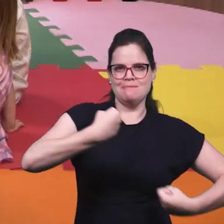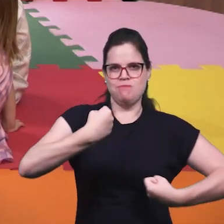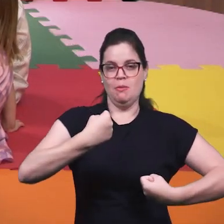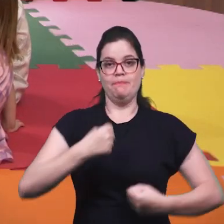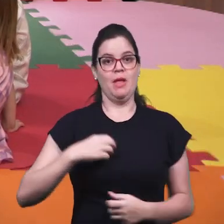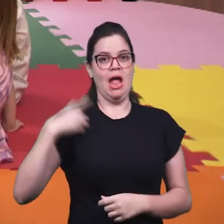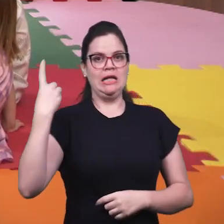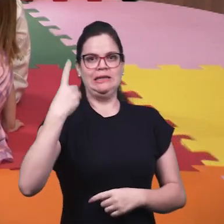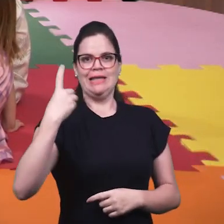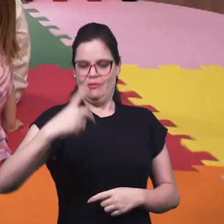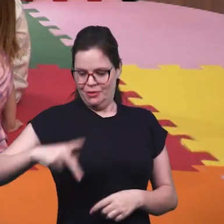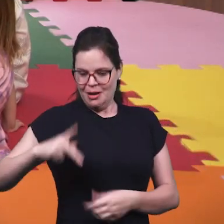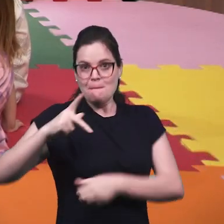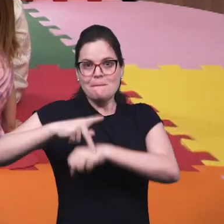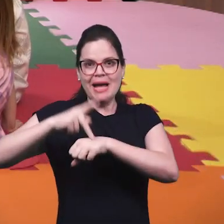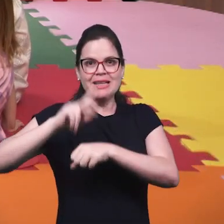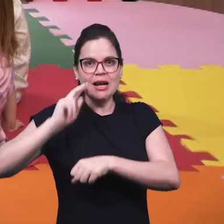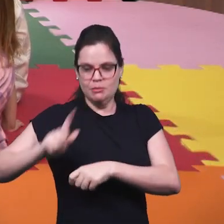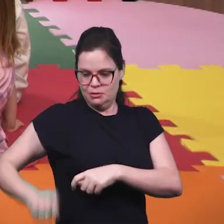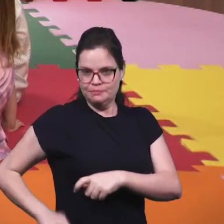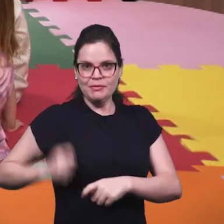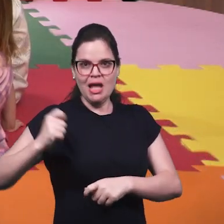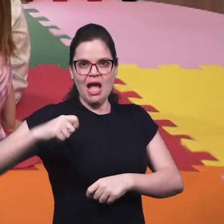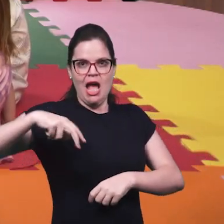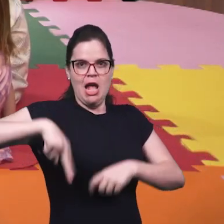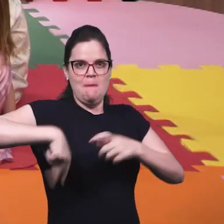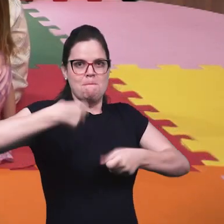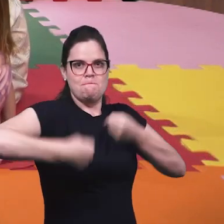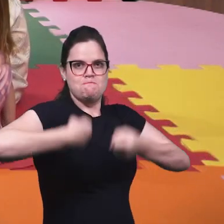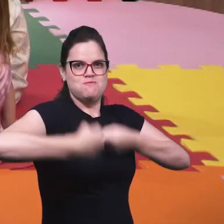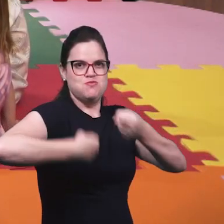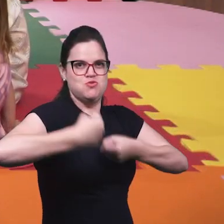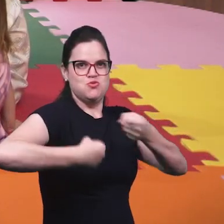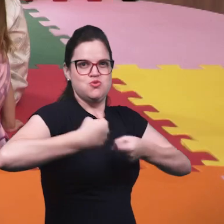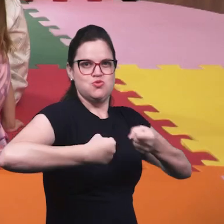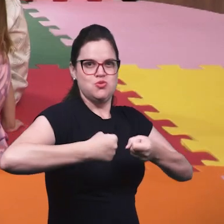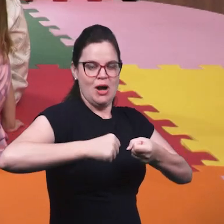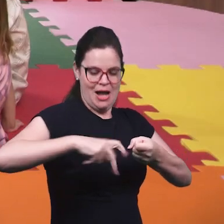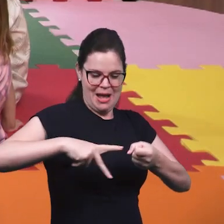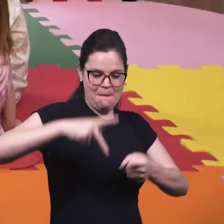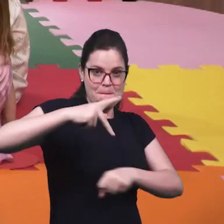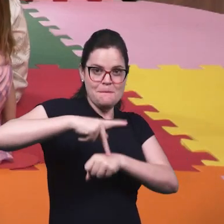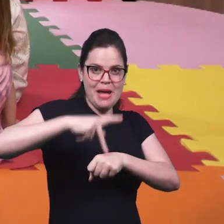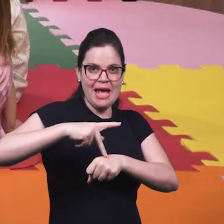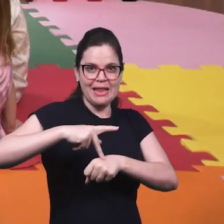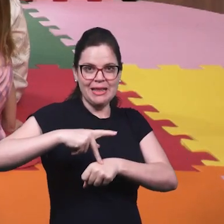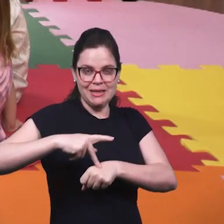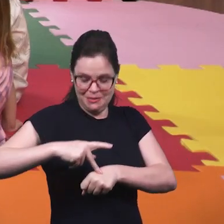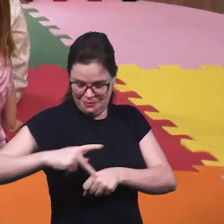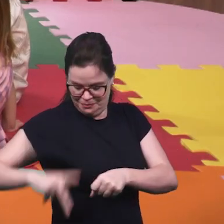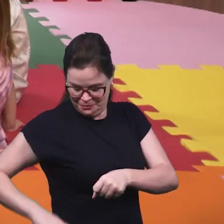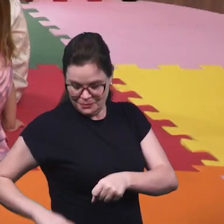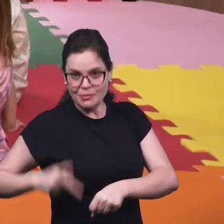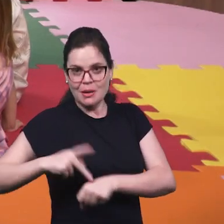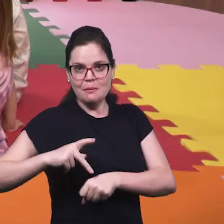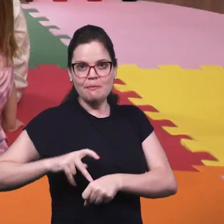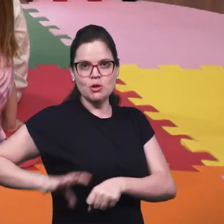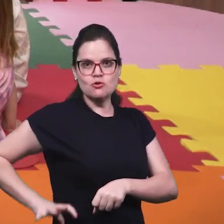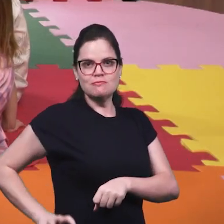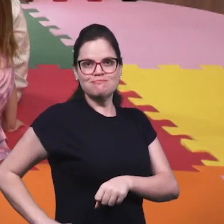correndo no gigante, pegou uma pedrinha do seu